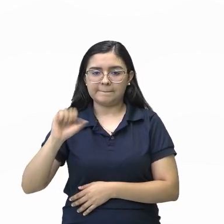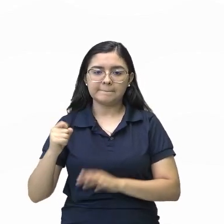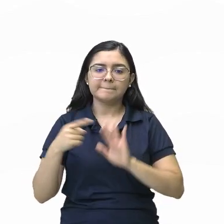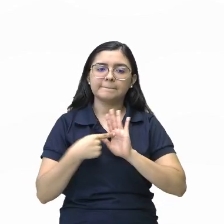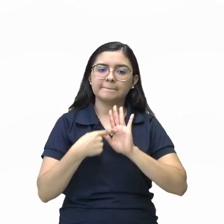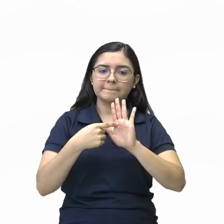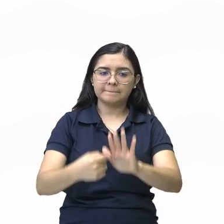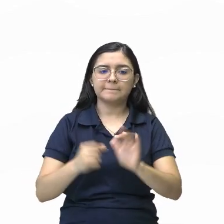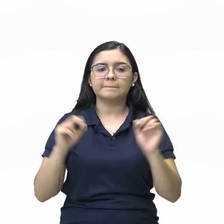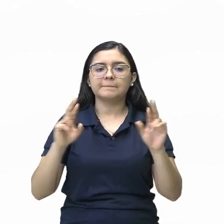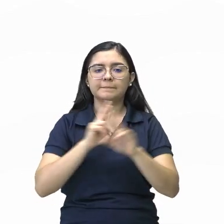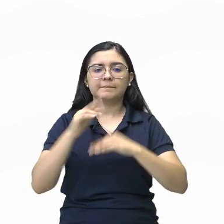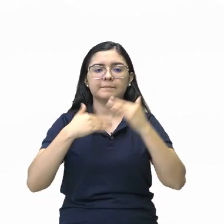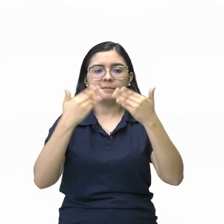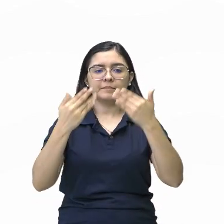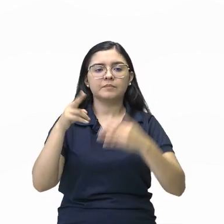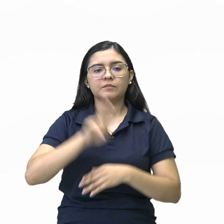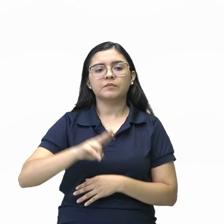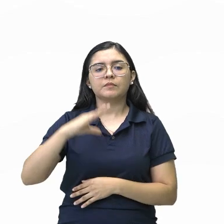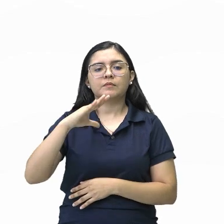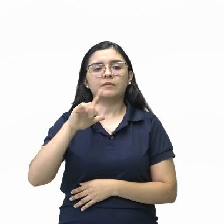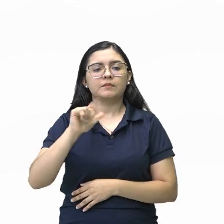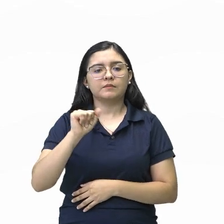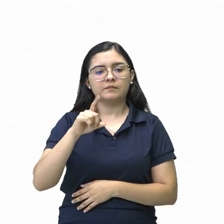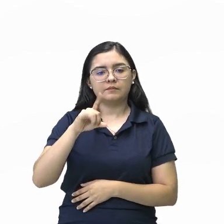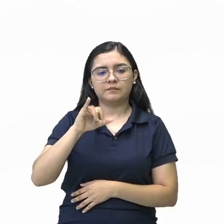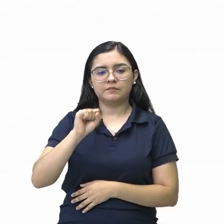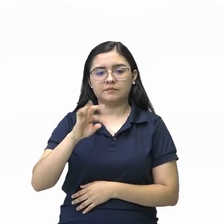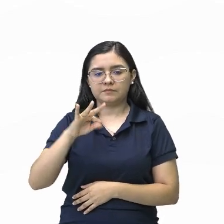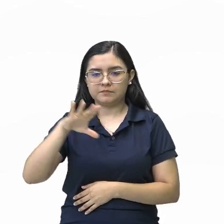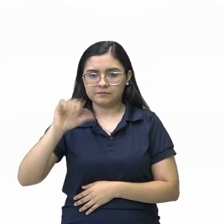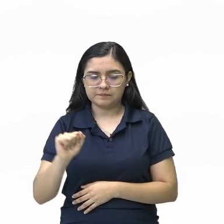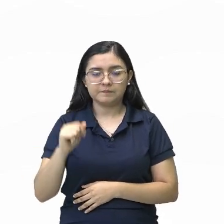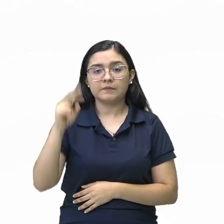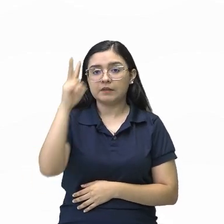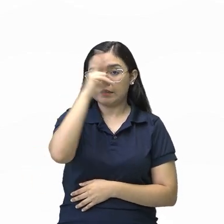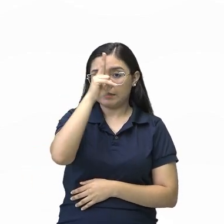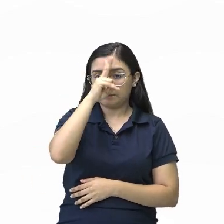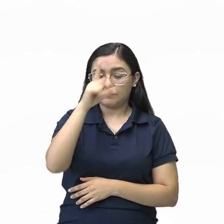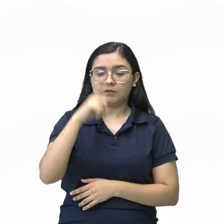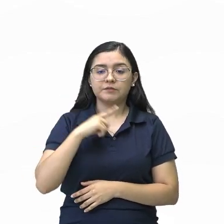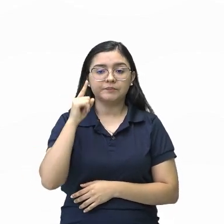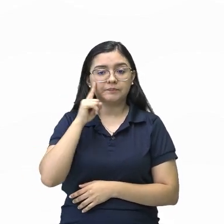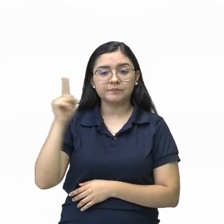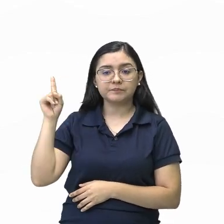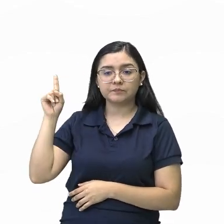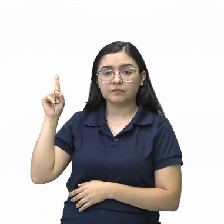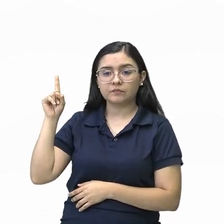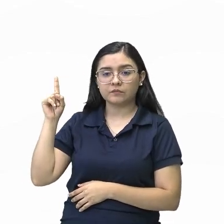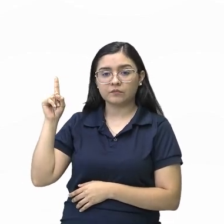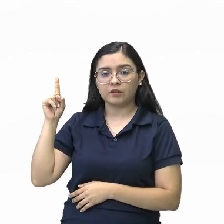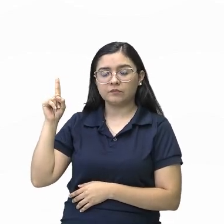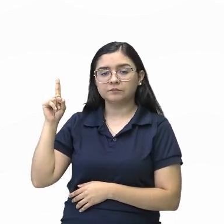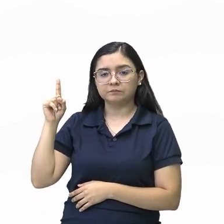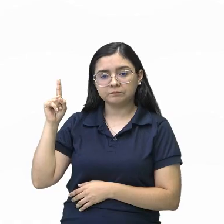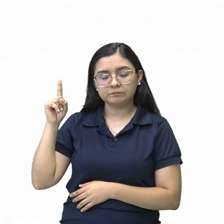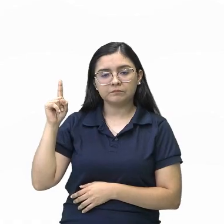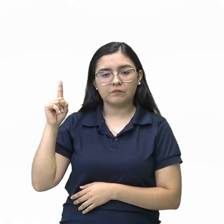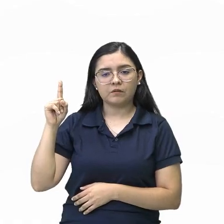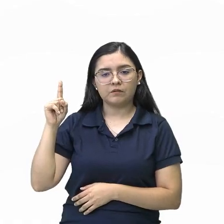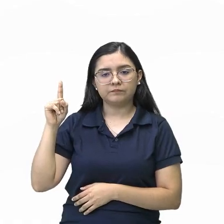evolutivas usando a cladística. Lembrando aí que a gente faz a leitura da árvore filogenética da